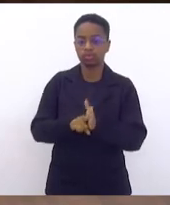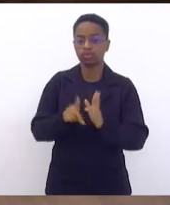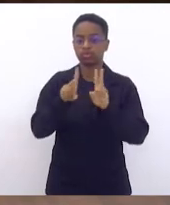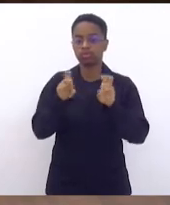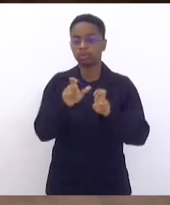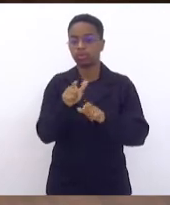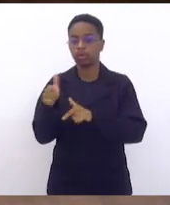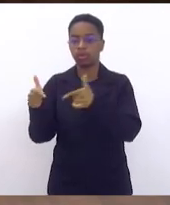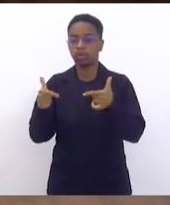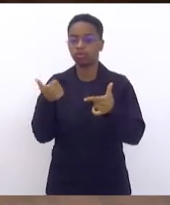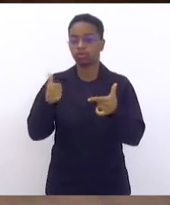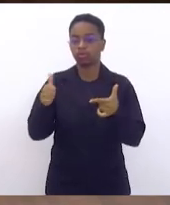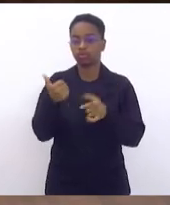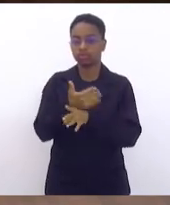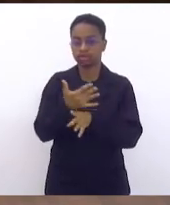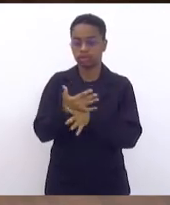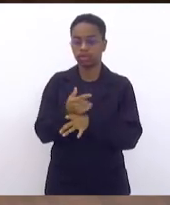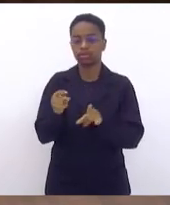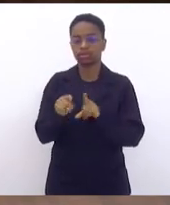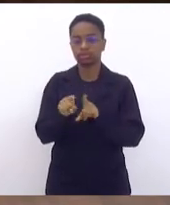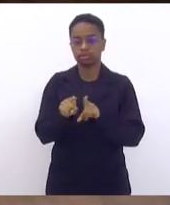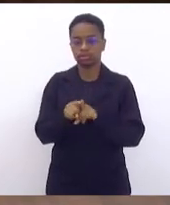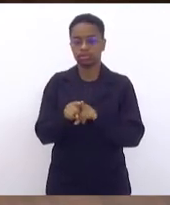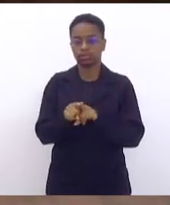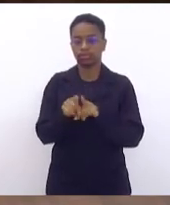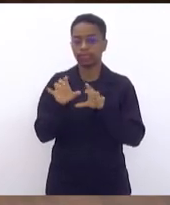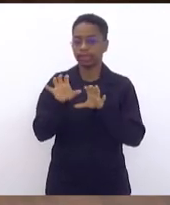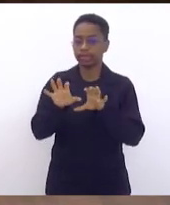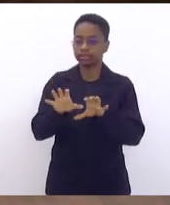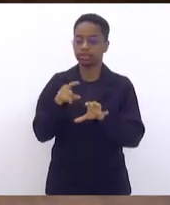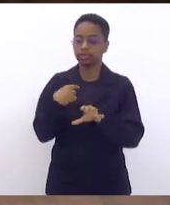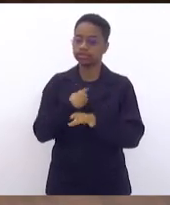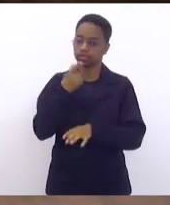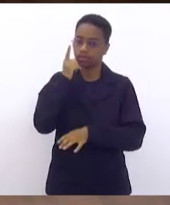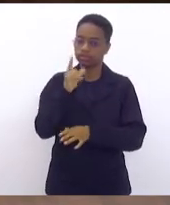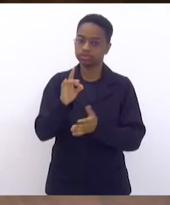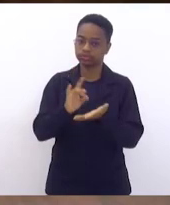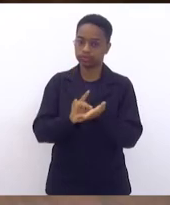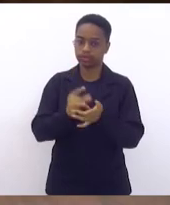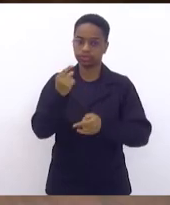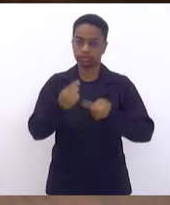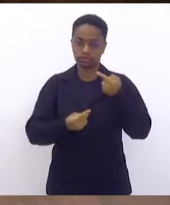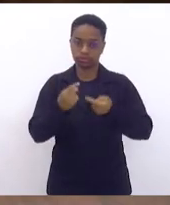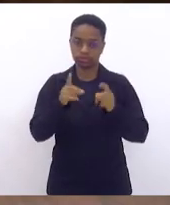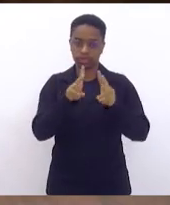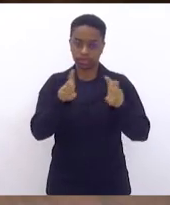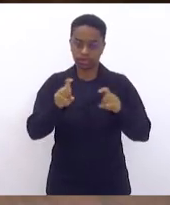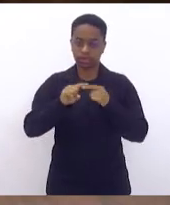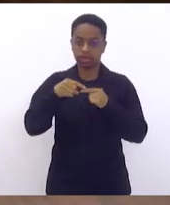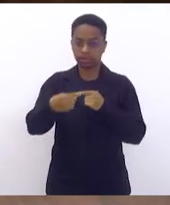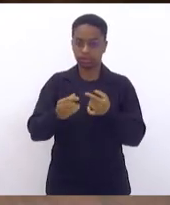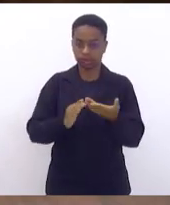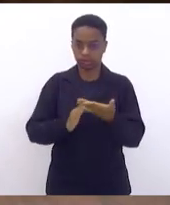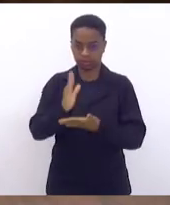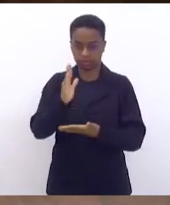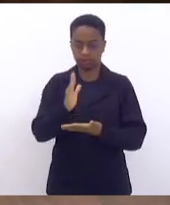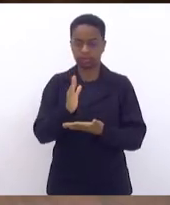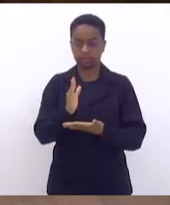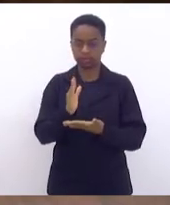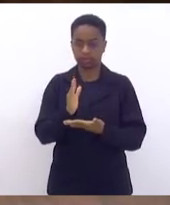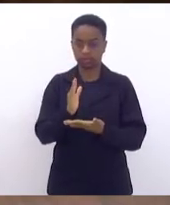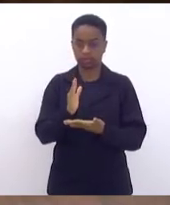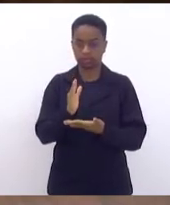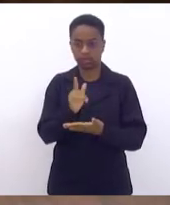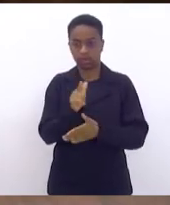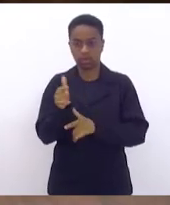aos outros 11 municípios e assim nós traríamos novamente a matéria para cá e aprovaríamos